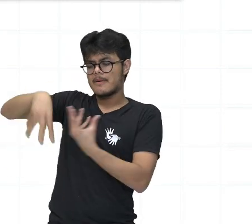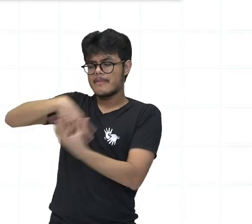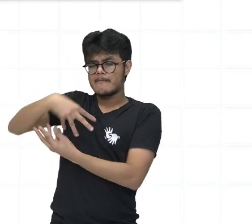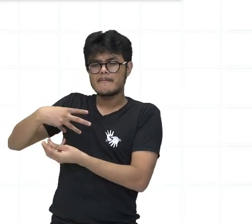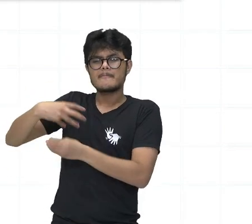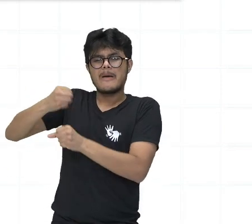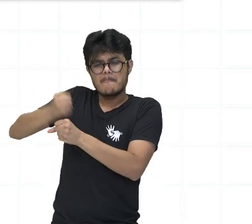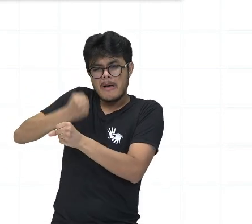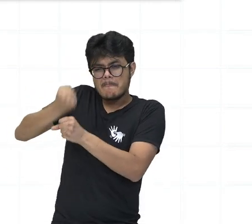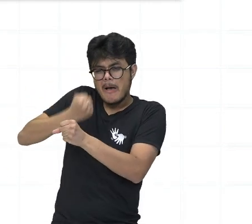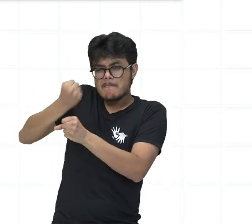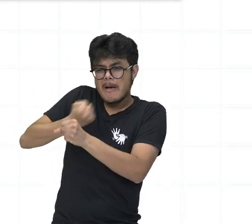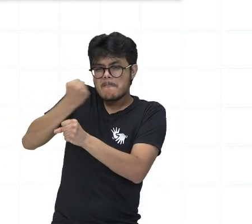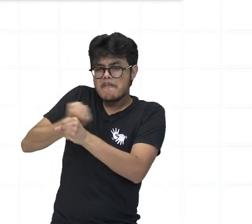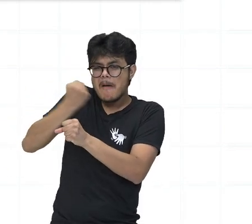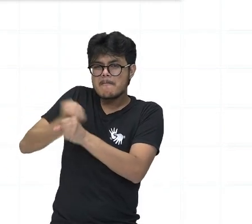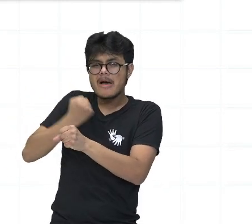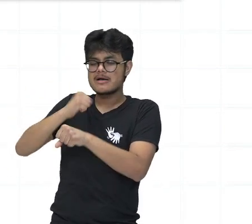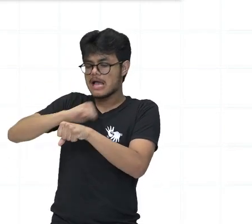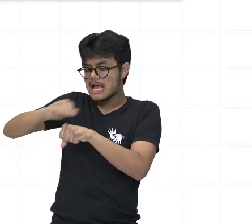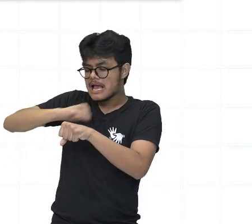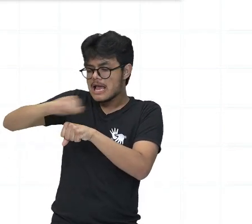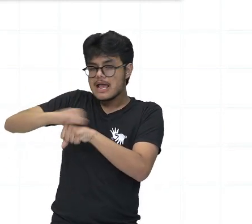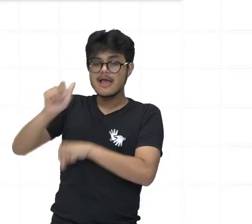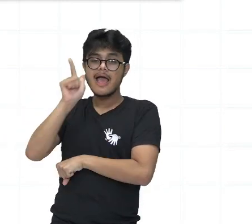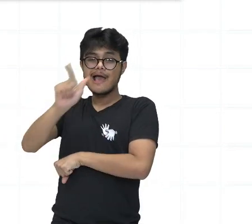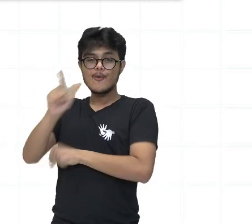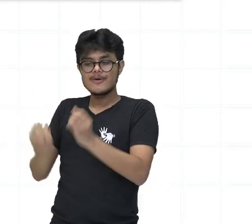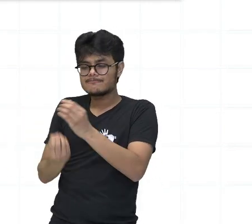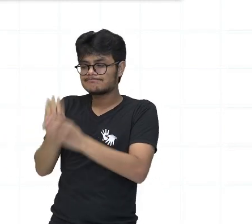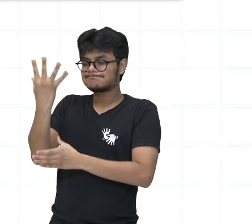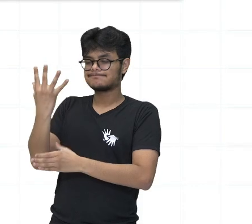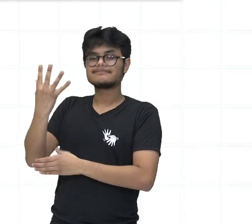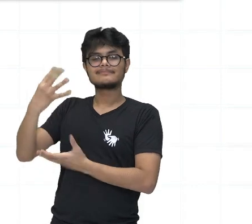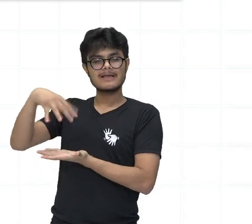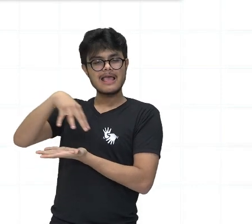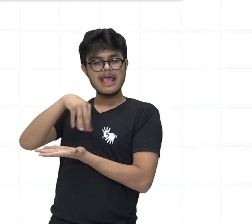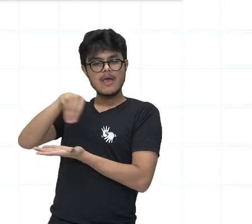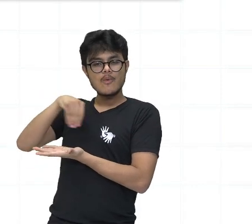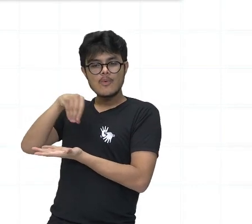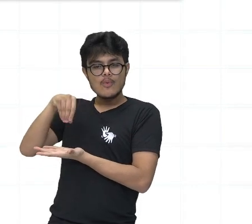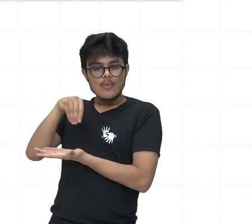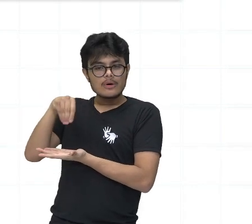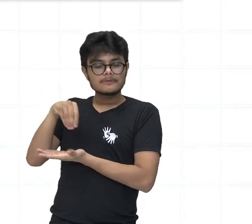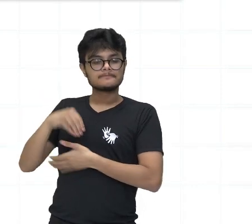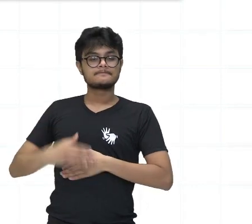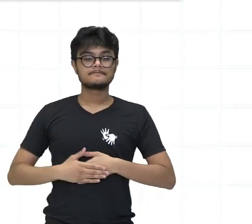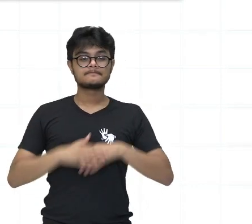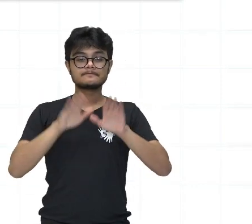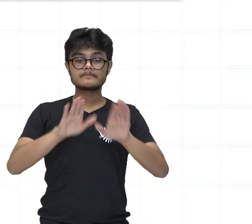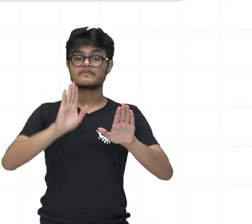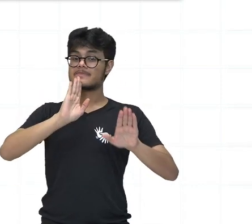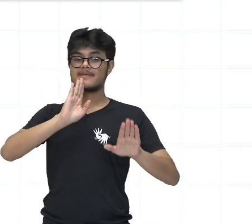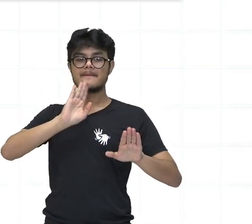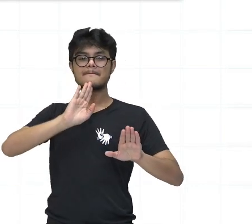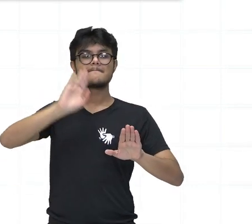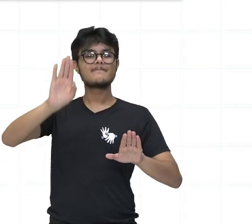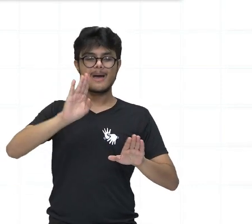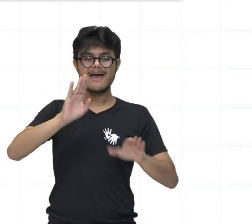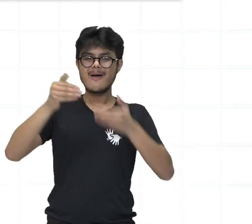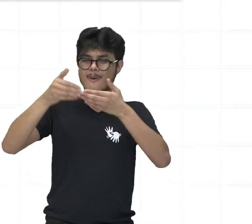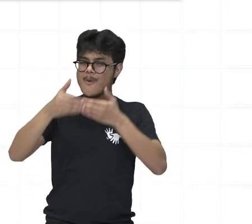cores necessárias à realização de pinturas. São, assim, os principais constituintes